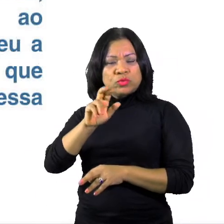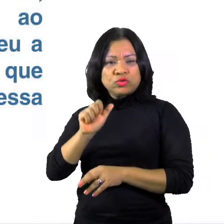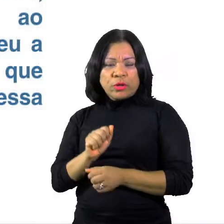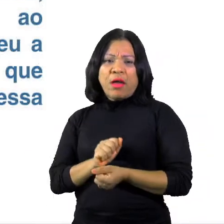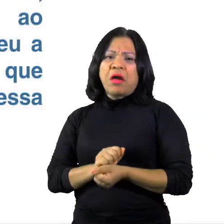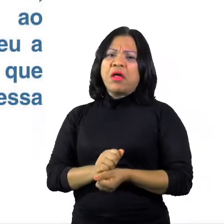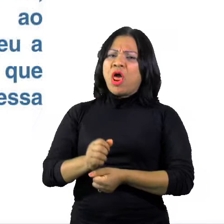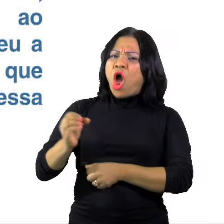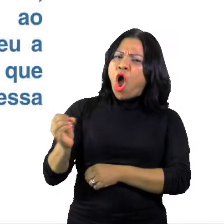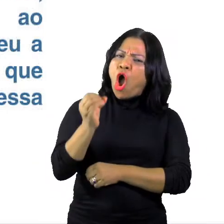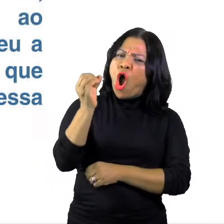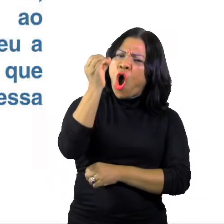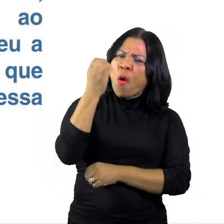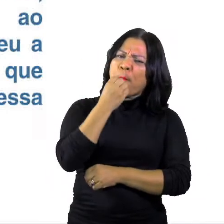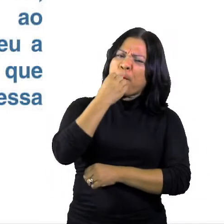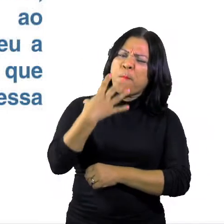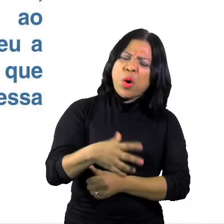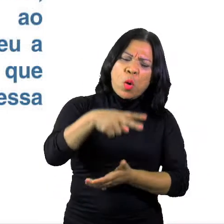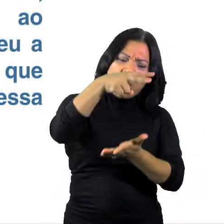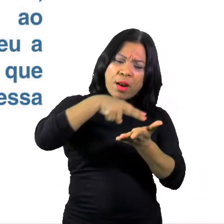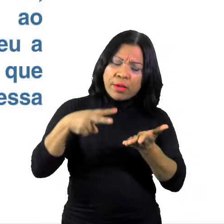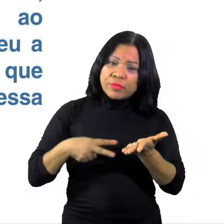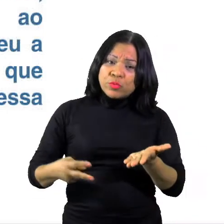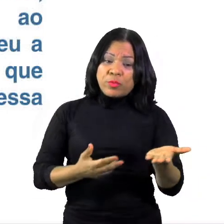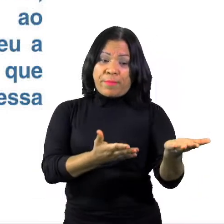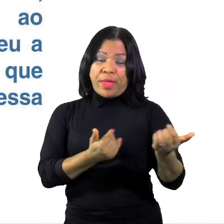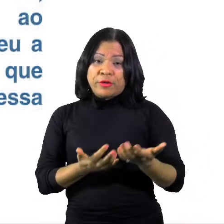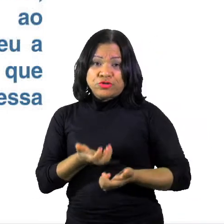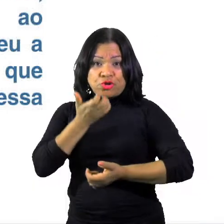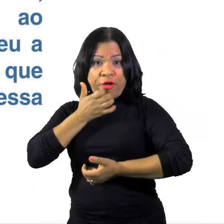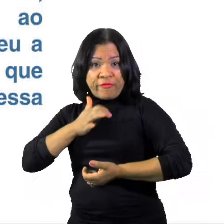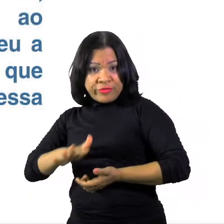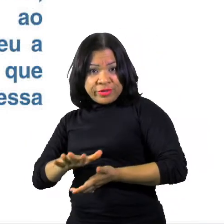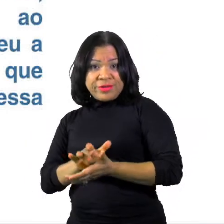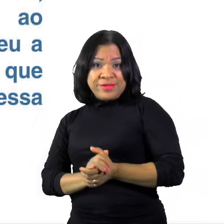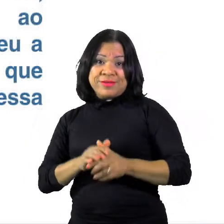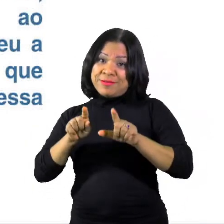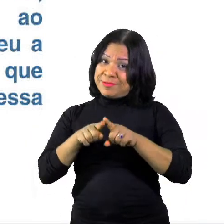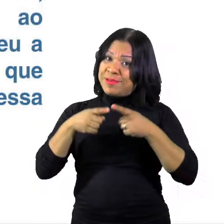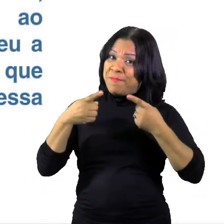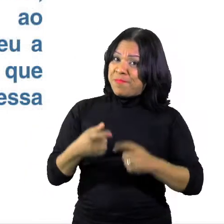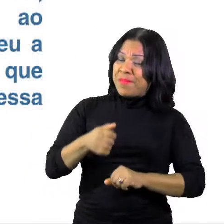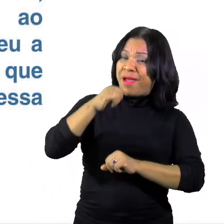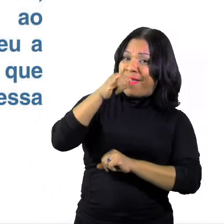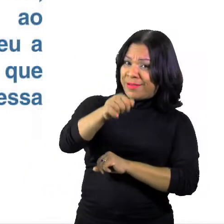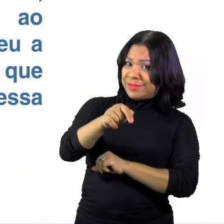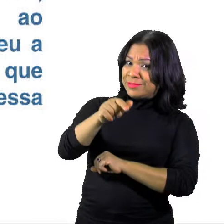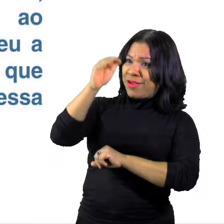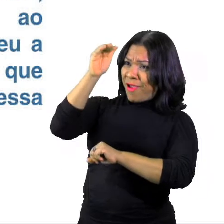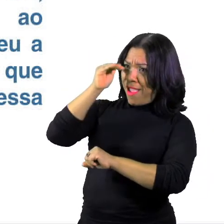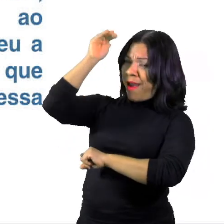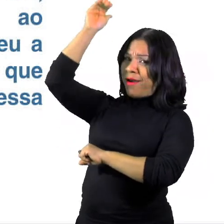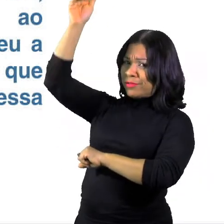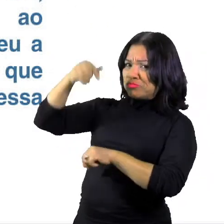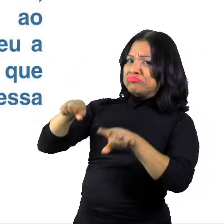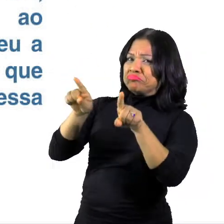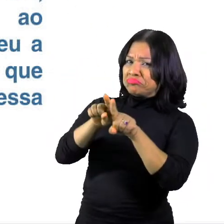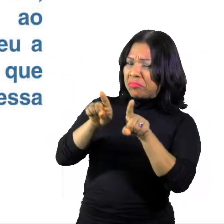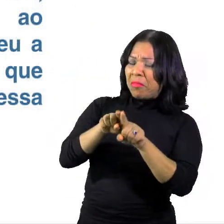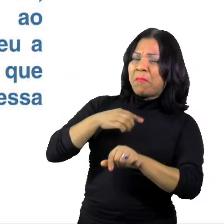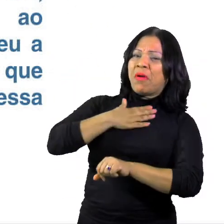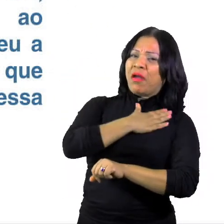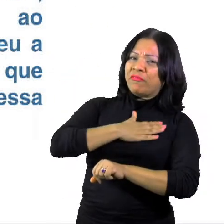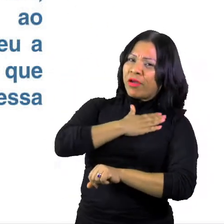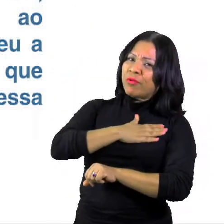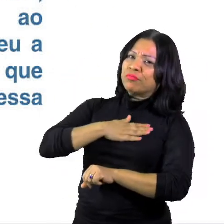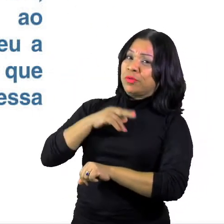crianças e adolescentes. Mas se você é adulto, também gostará da história devido ao desenvolvimento